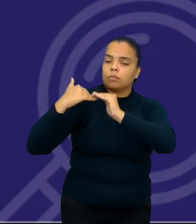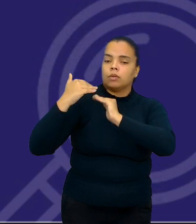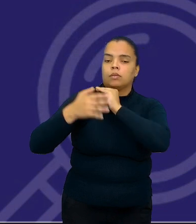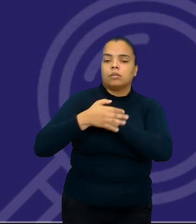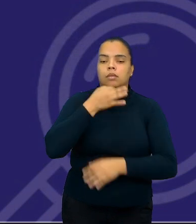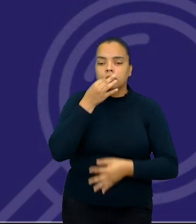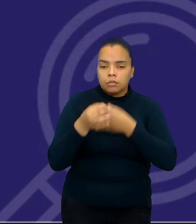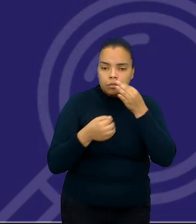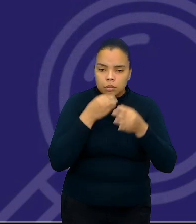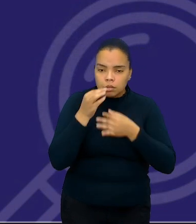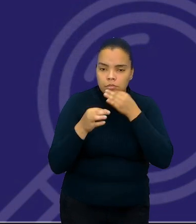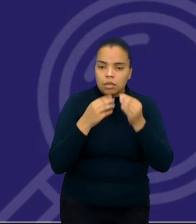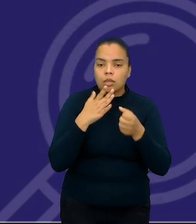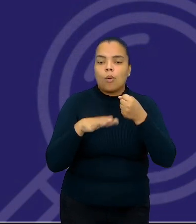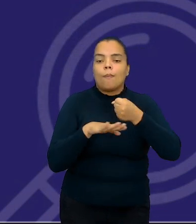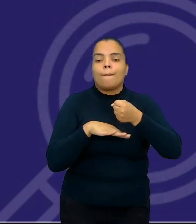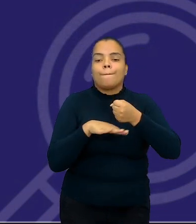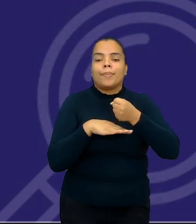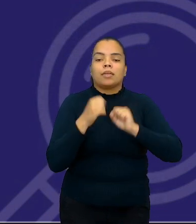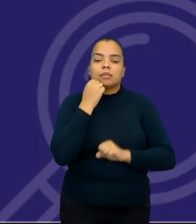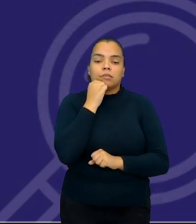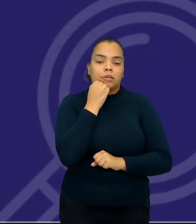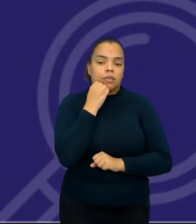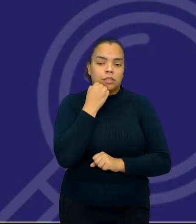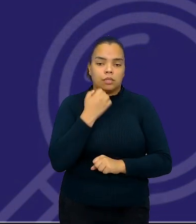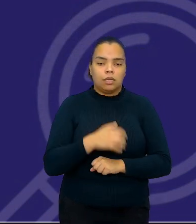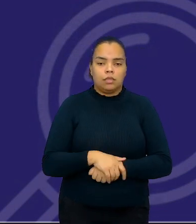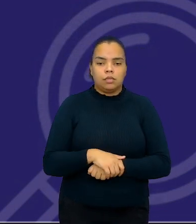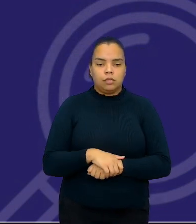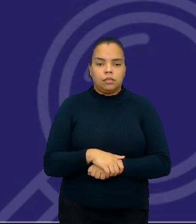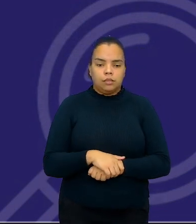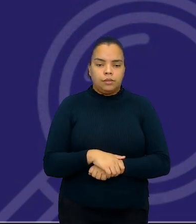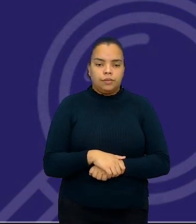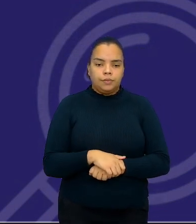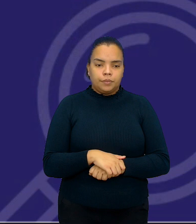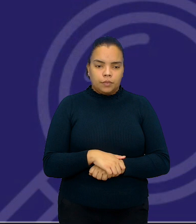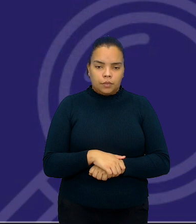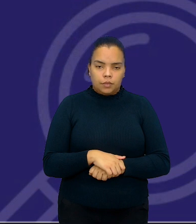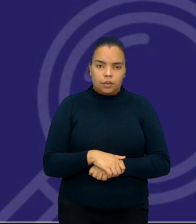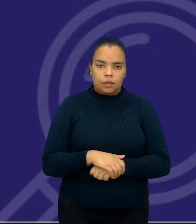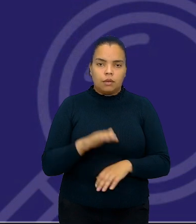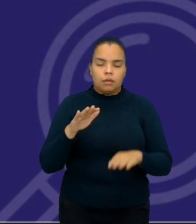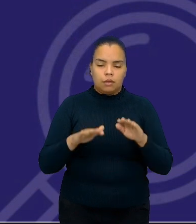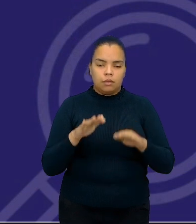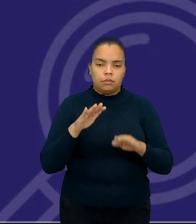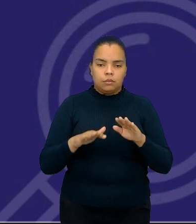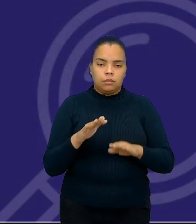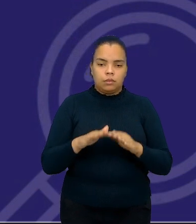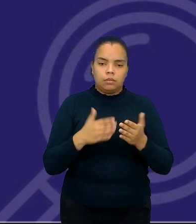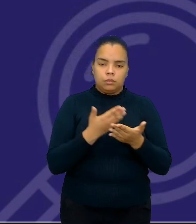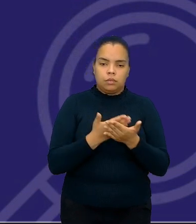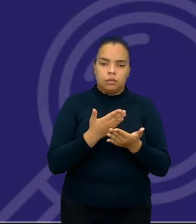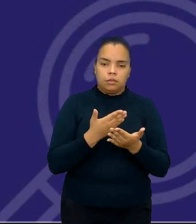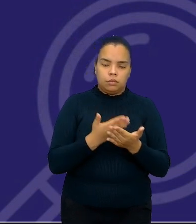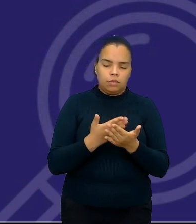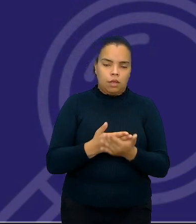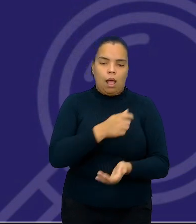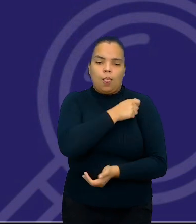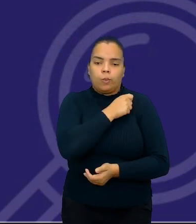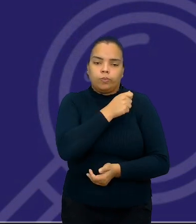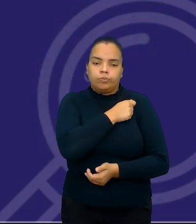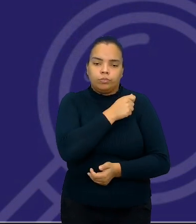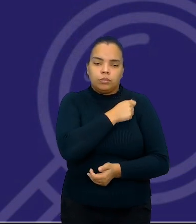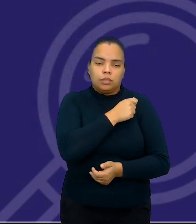evidências científicas. Assim, ao passo que os estudantes expressam as suas opiniões sobre a temática,